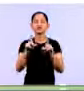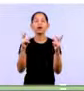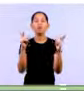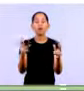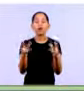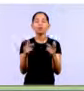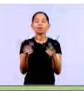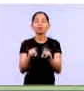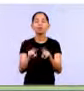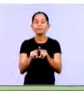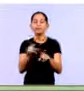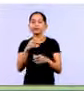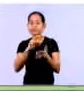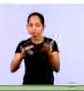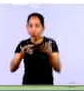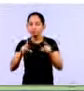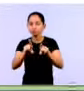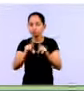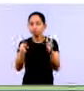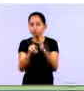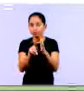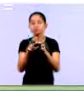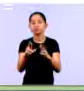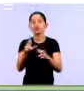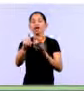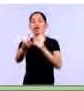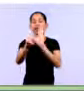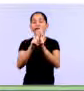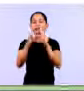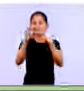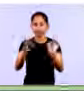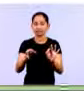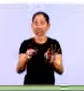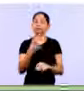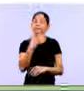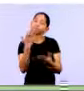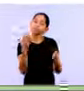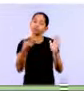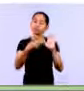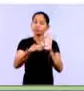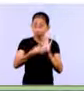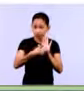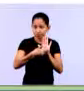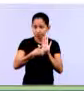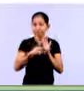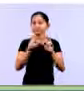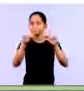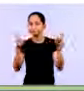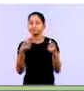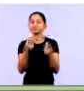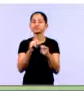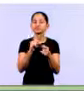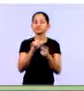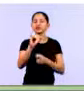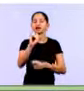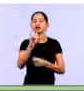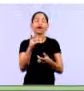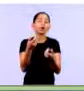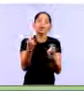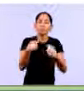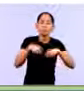dos impostos e a Lei de Responsabilidade Fiscal. Por fim, veremos as imunidades